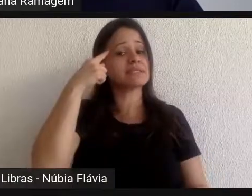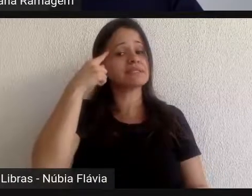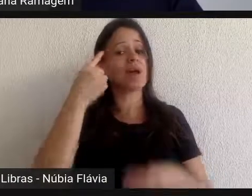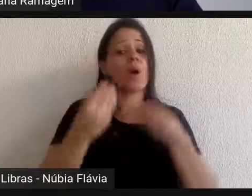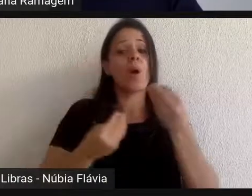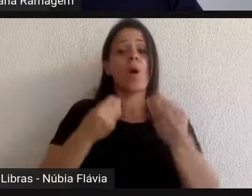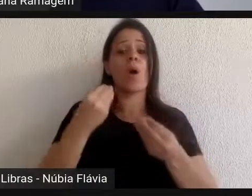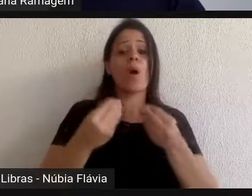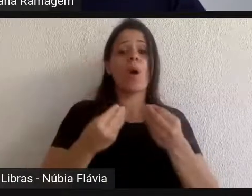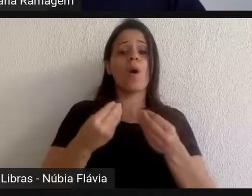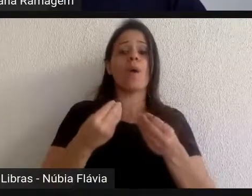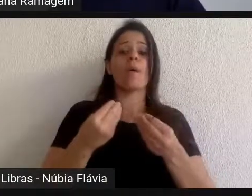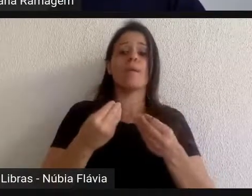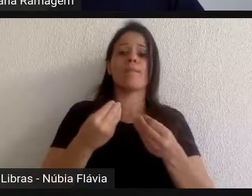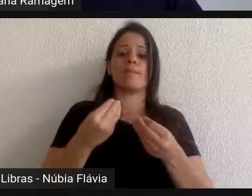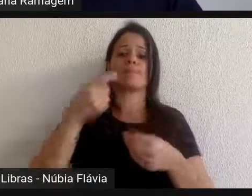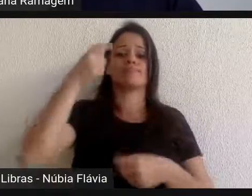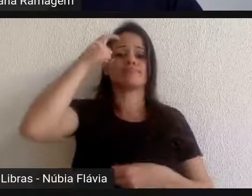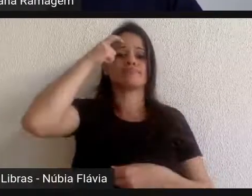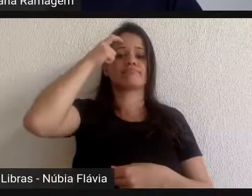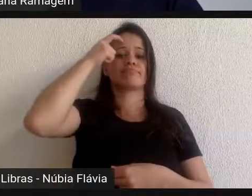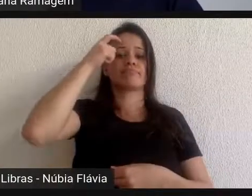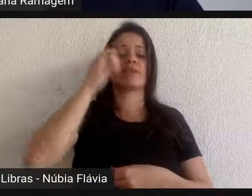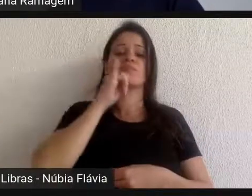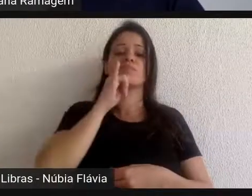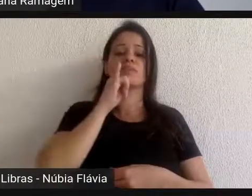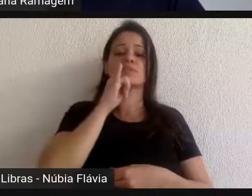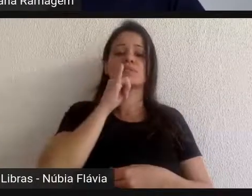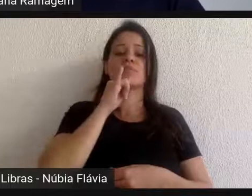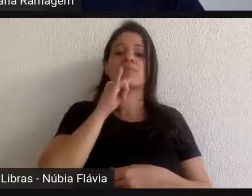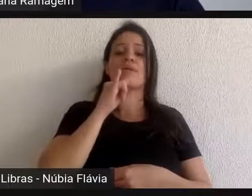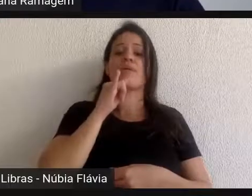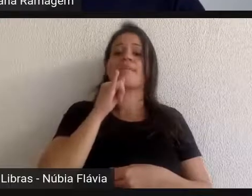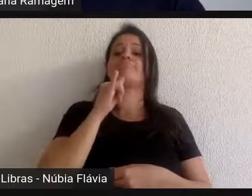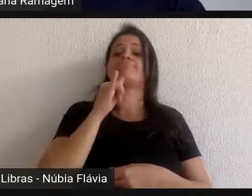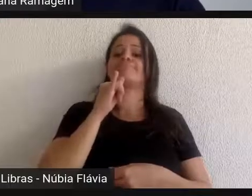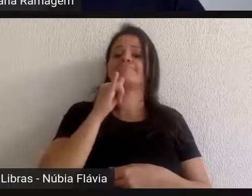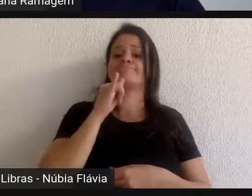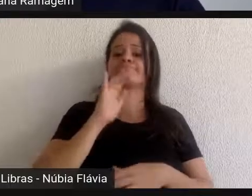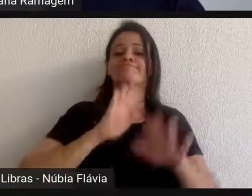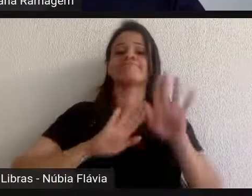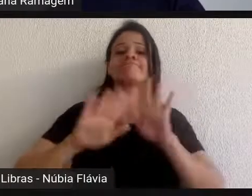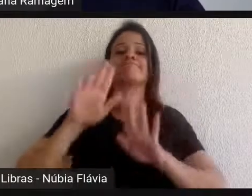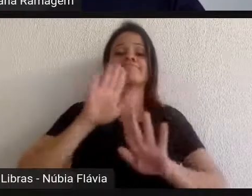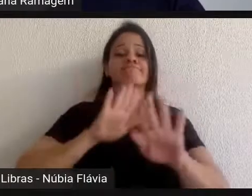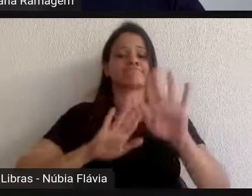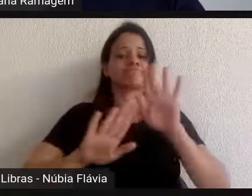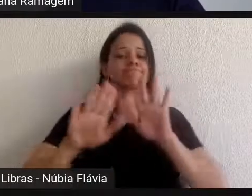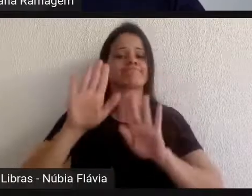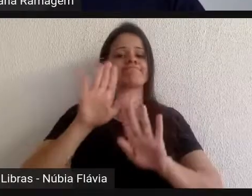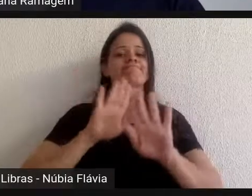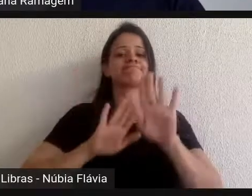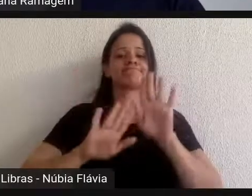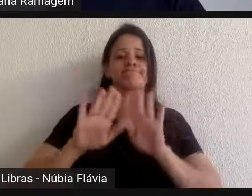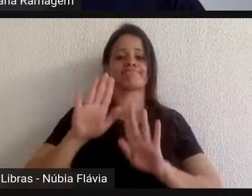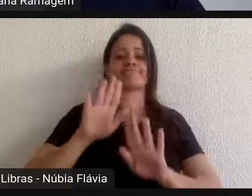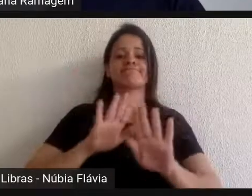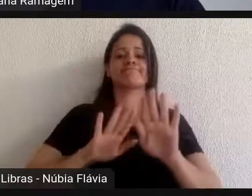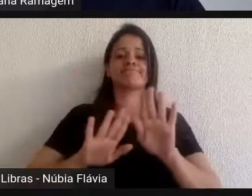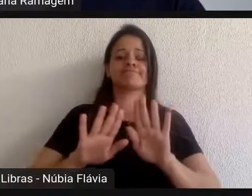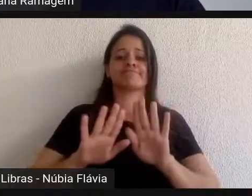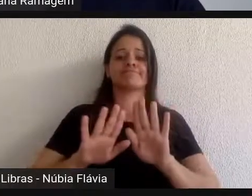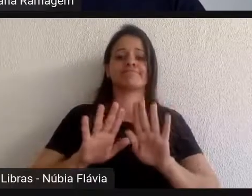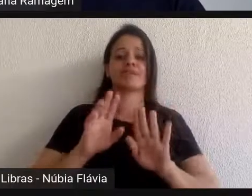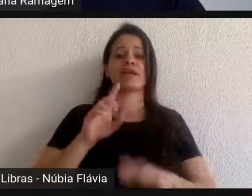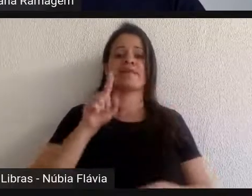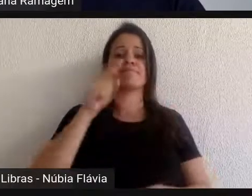necessidade de internação hospitalar, né? Então, inclusive, a gente precisa tomar cuidado na hora que a